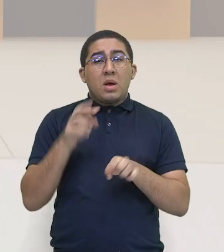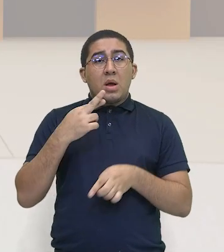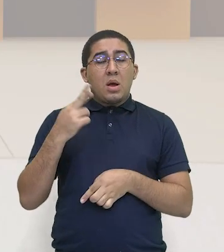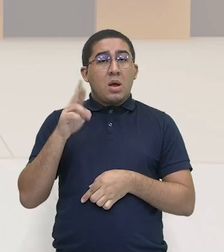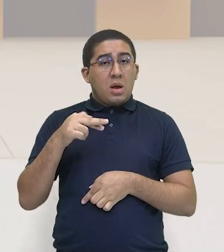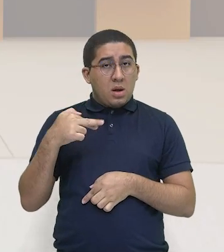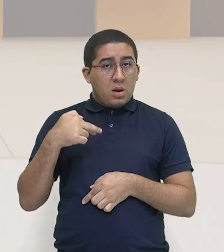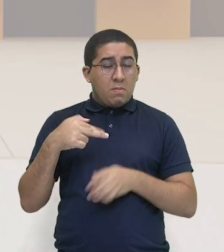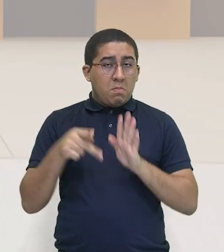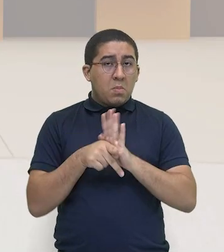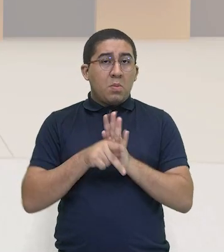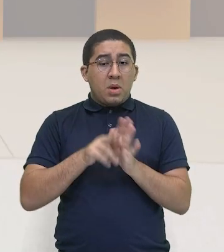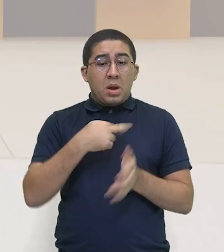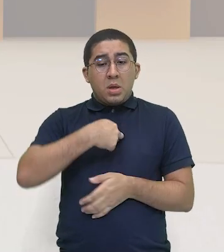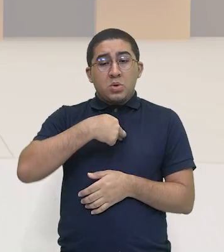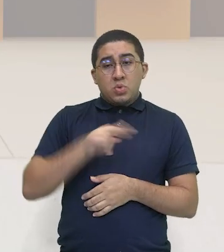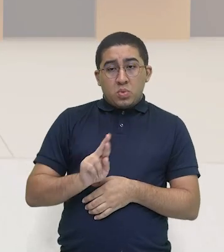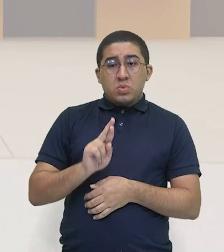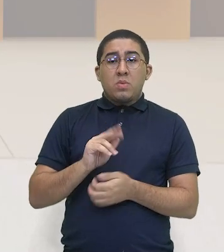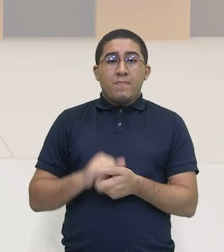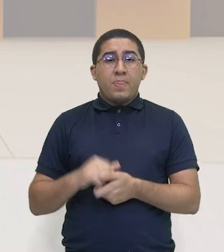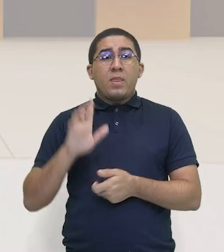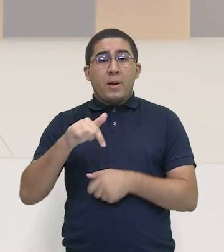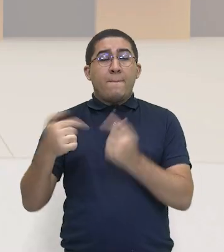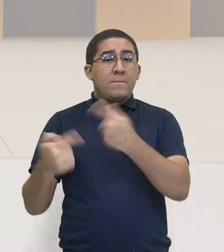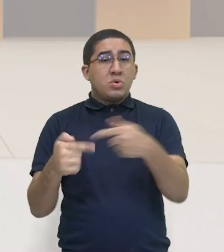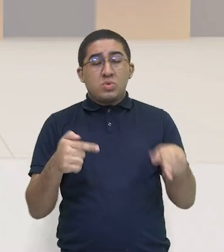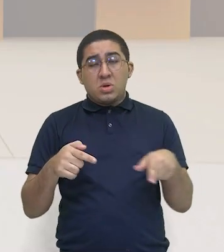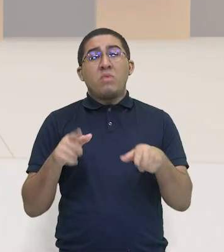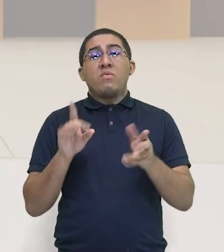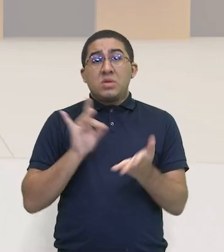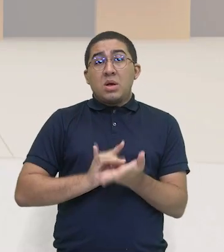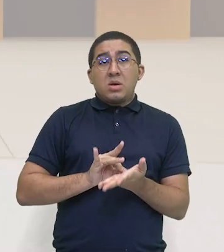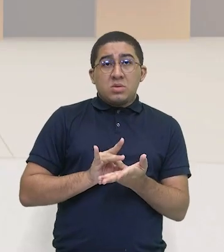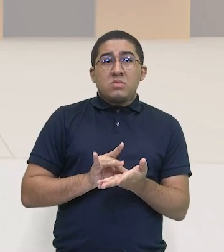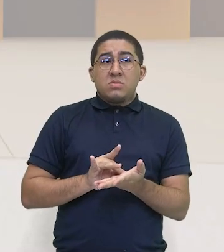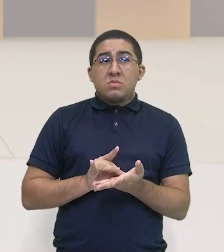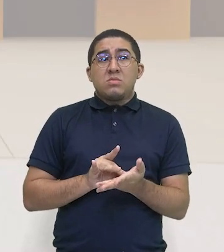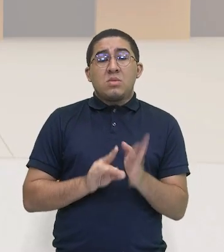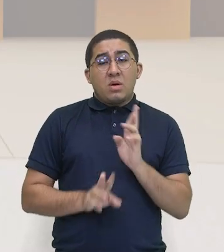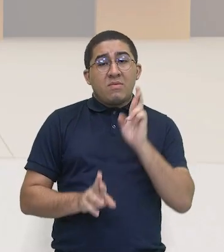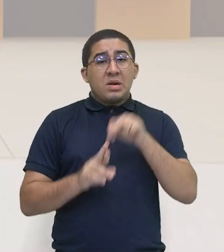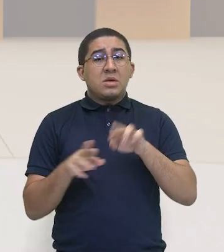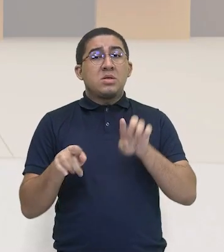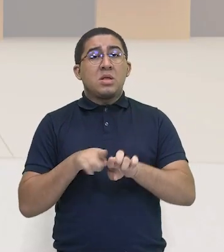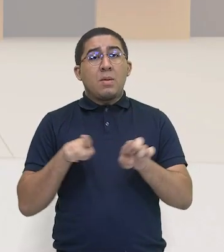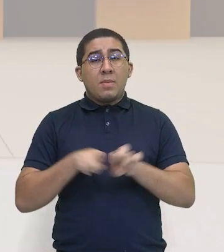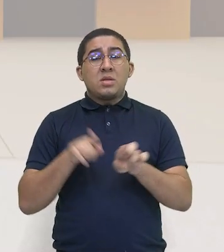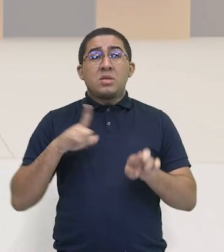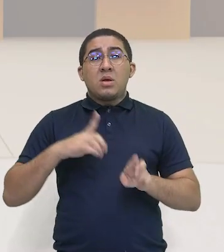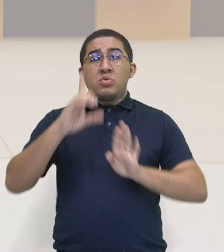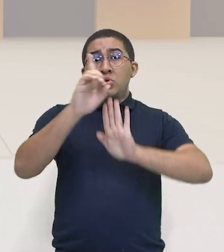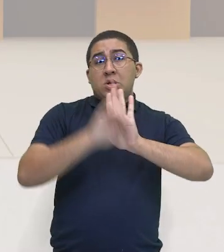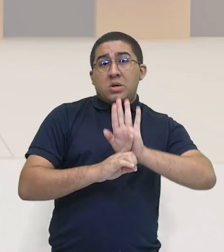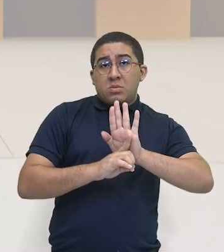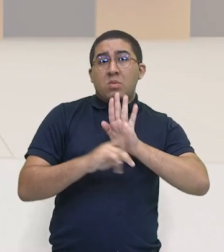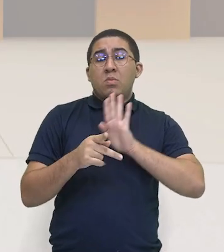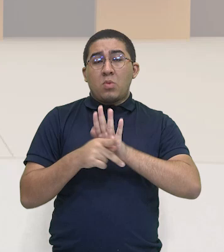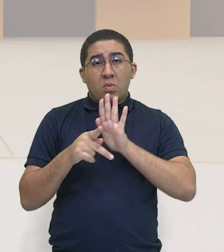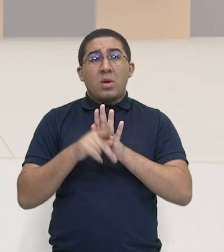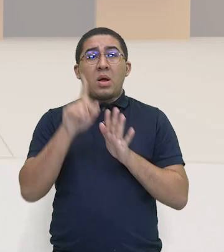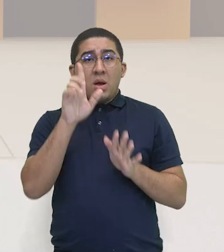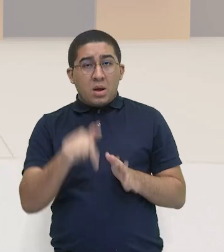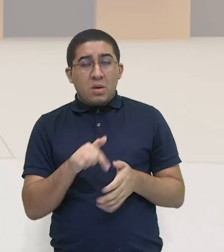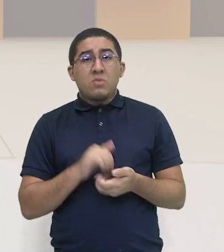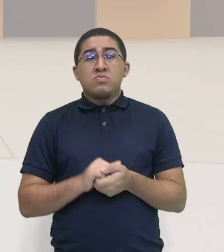religiosas, né? É uma discussão muito grande essa questão da terra. E é um direito, está aqui, está na Constituição Federal. É